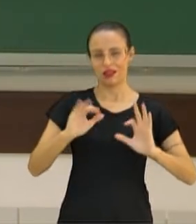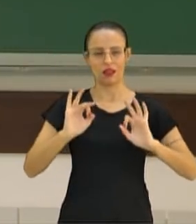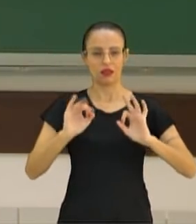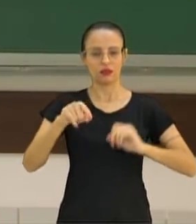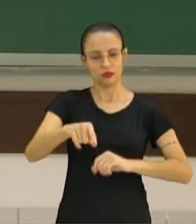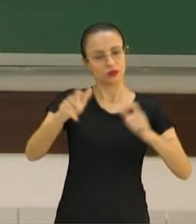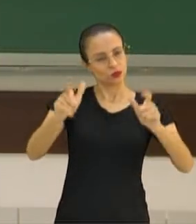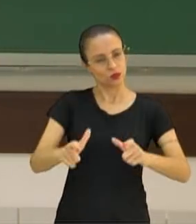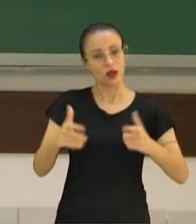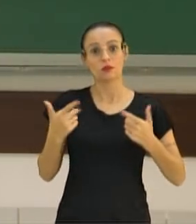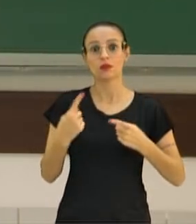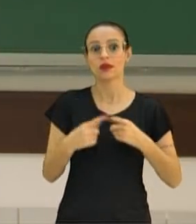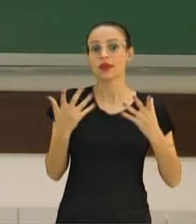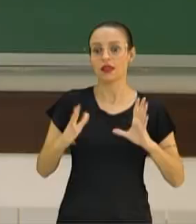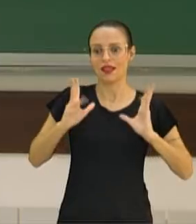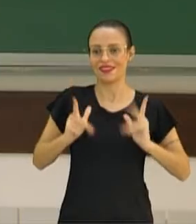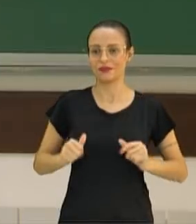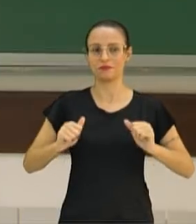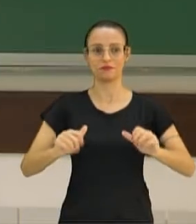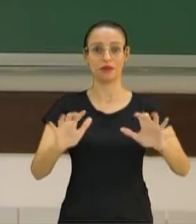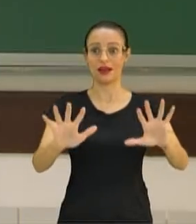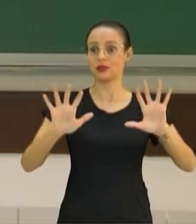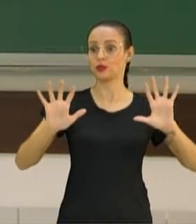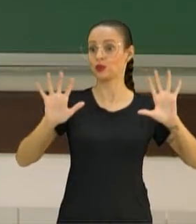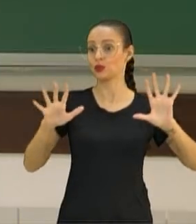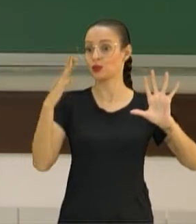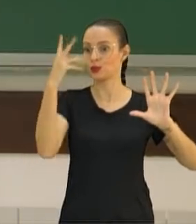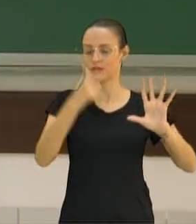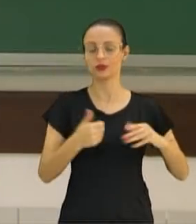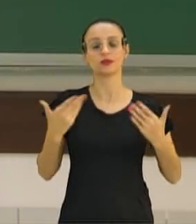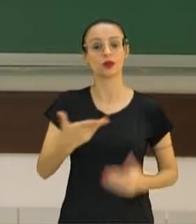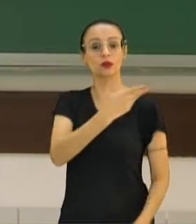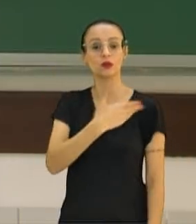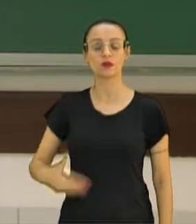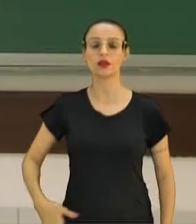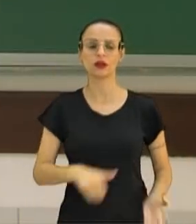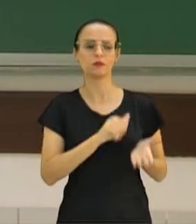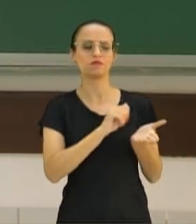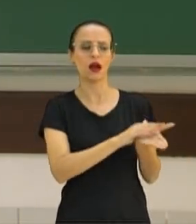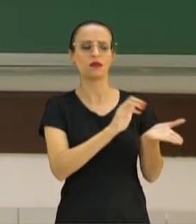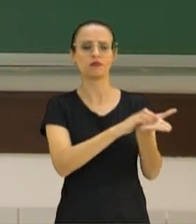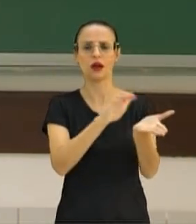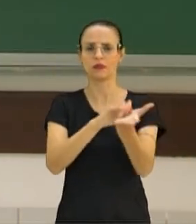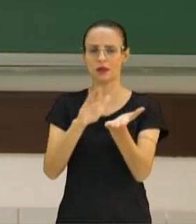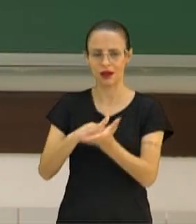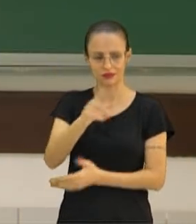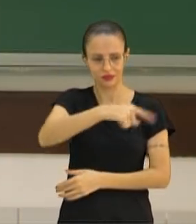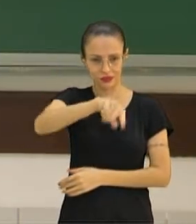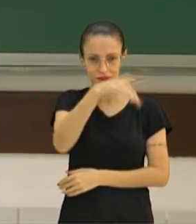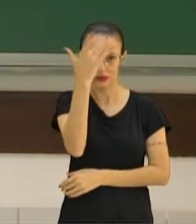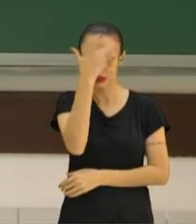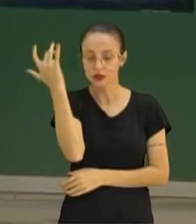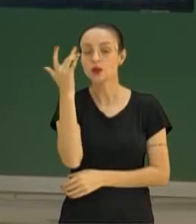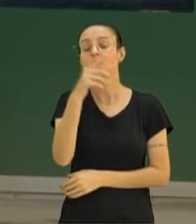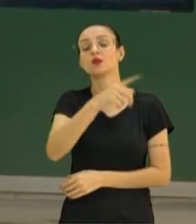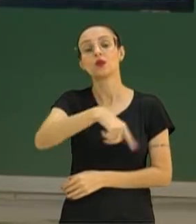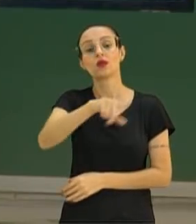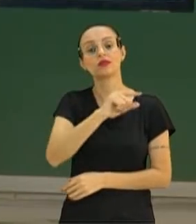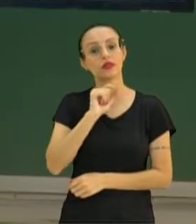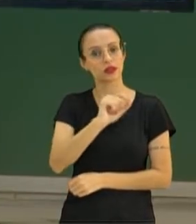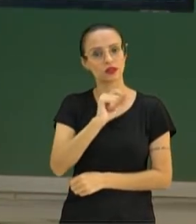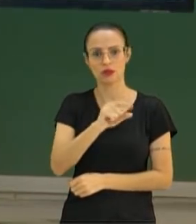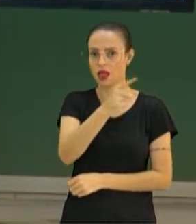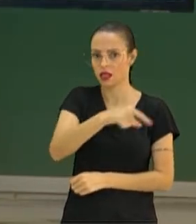naquele lugar. Então, o governo vai passar a expulsar essas pessoas de sua casa. Como eu disse para vocês, isso gera